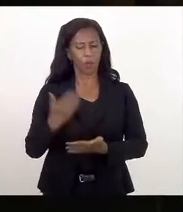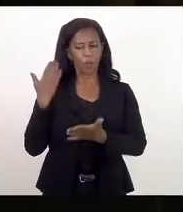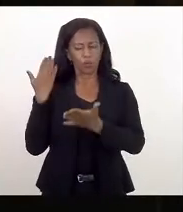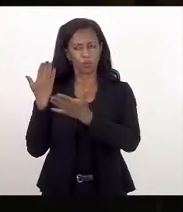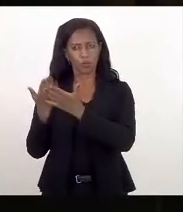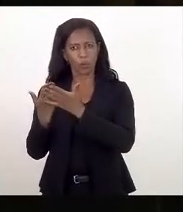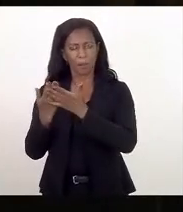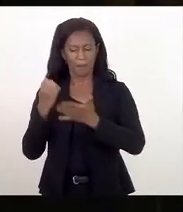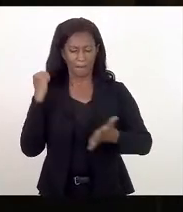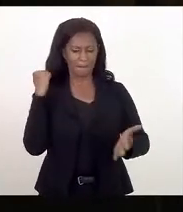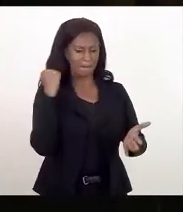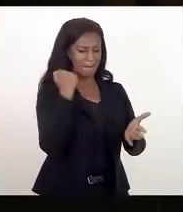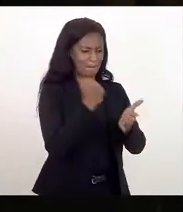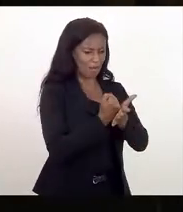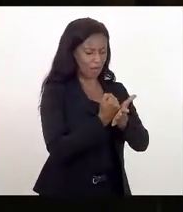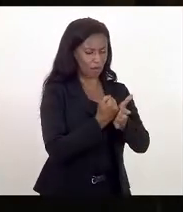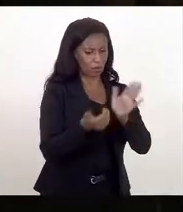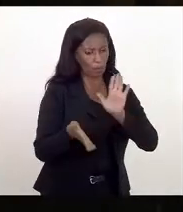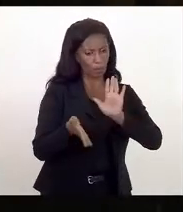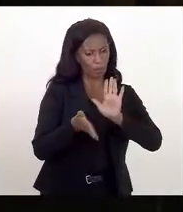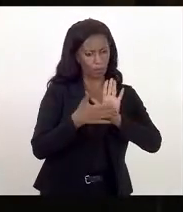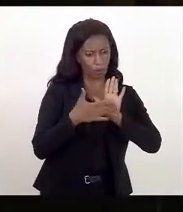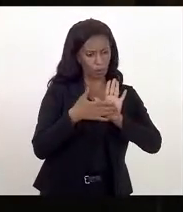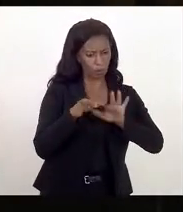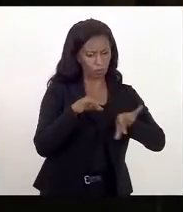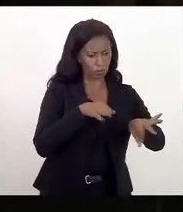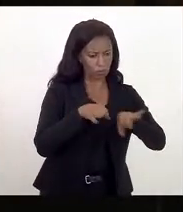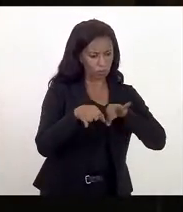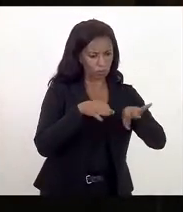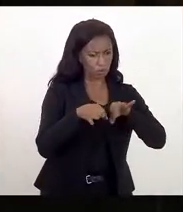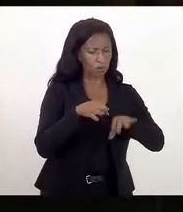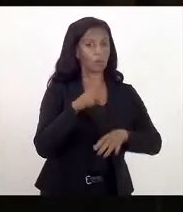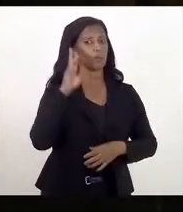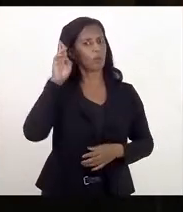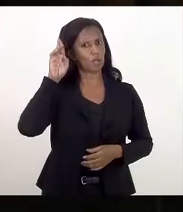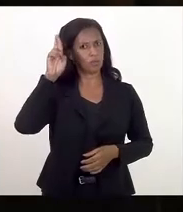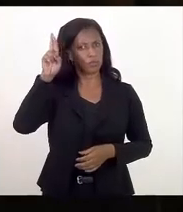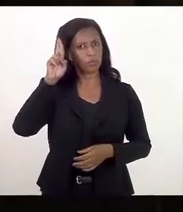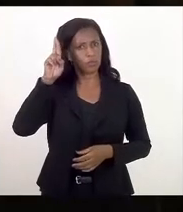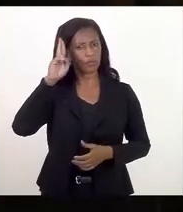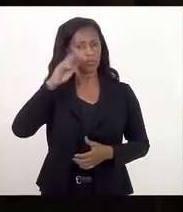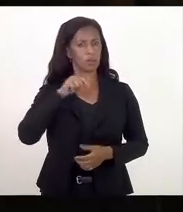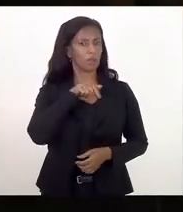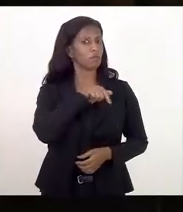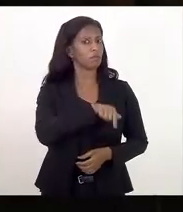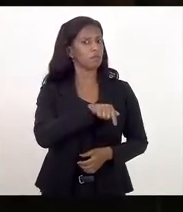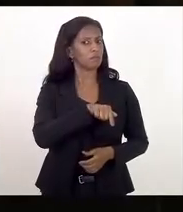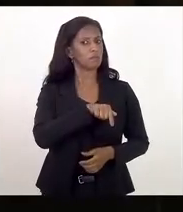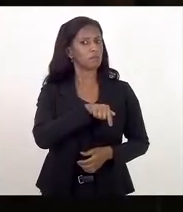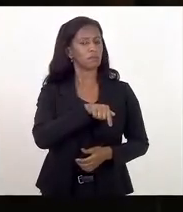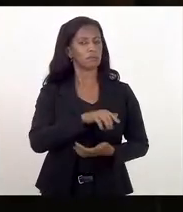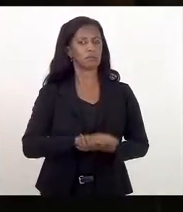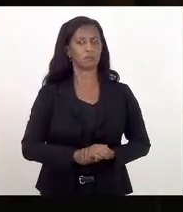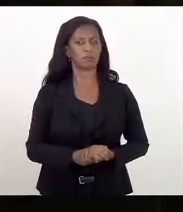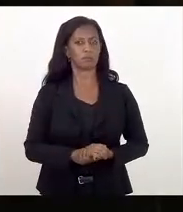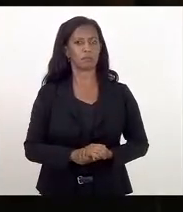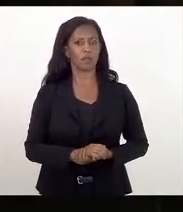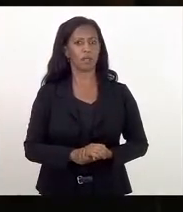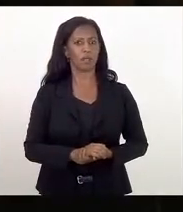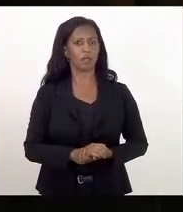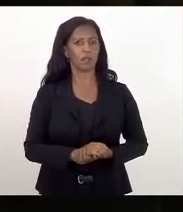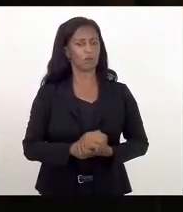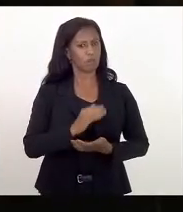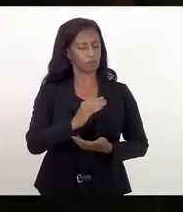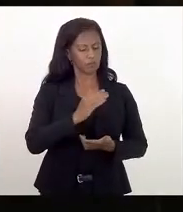realizado, a proposta foi feita de forma absolutamente responsável e é neste ponto que eu